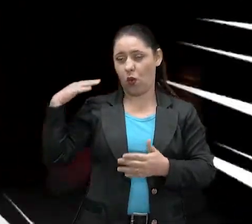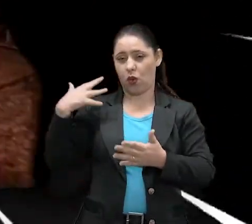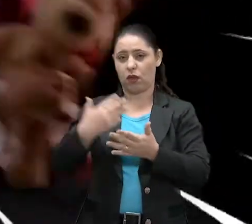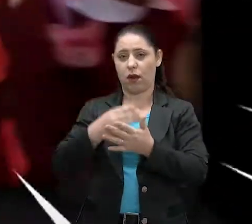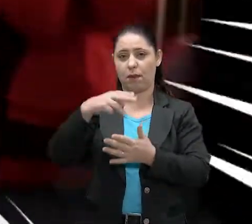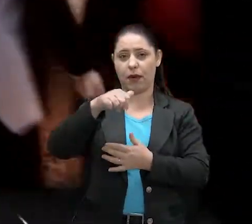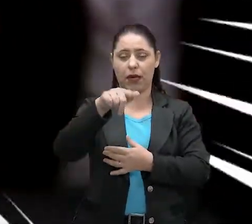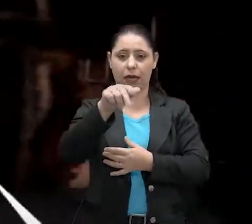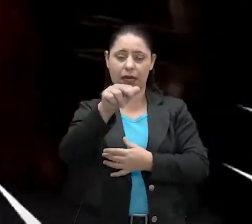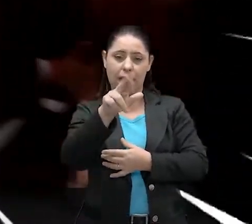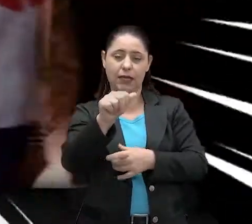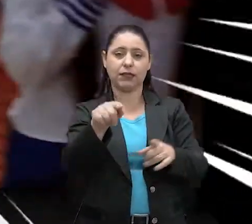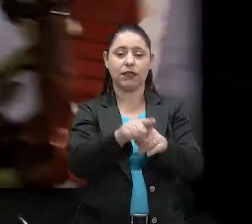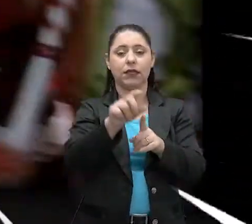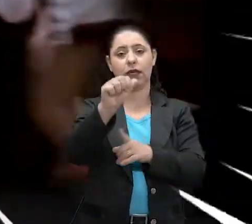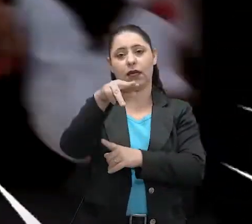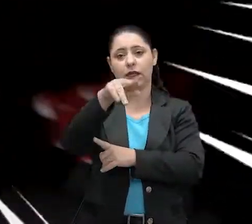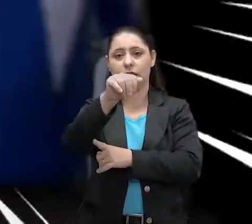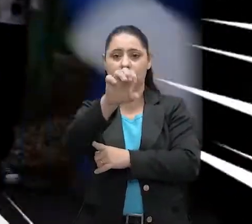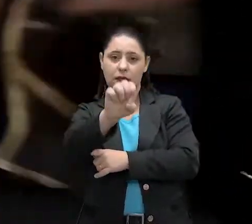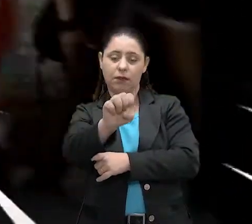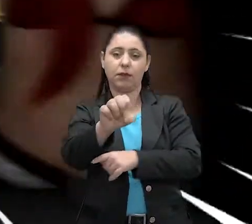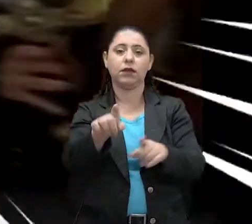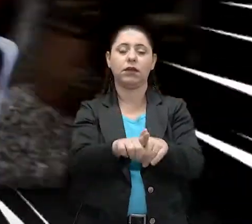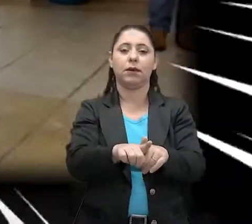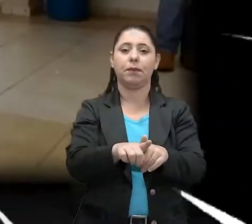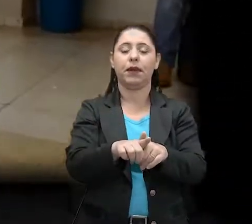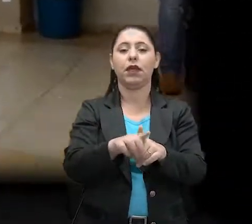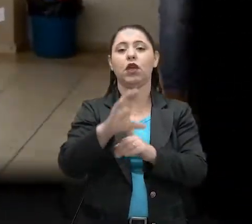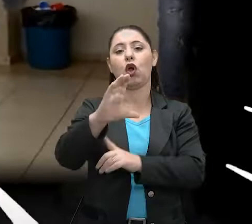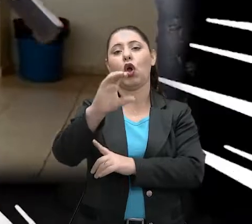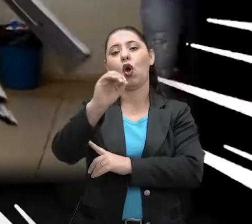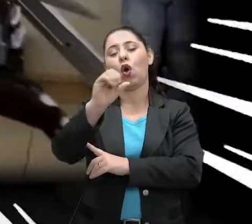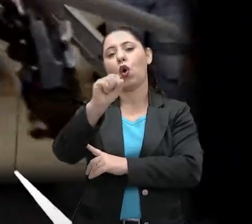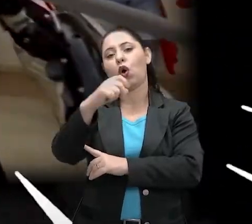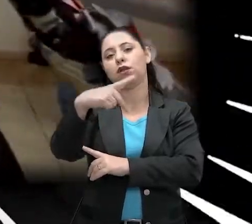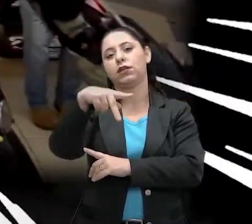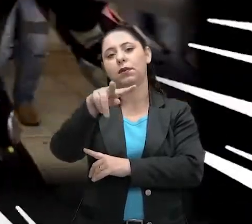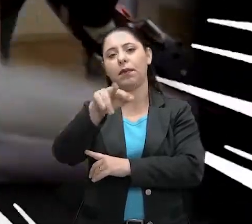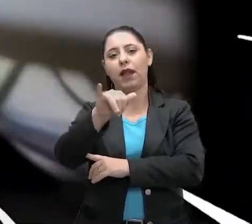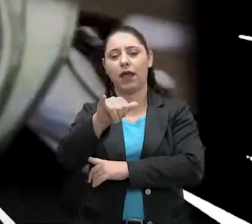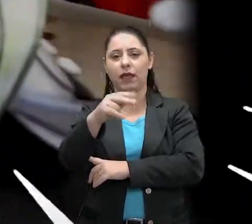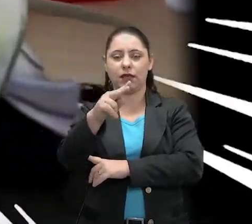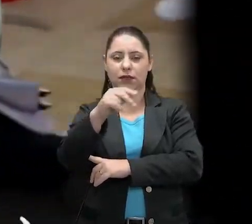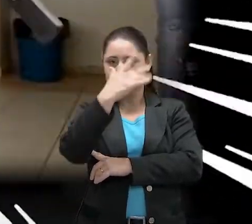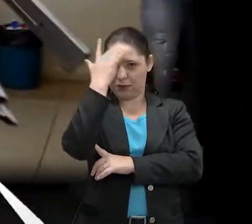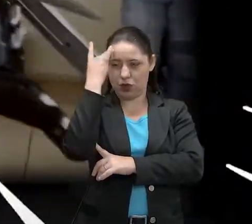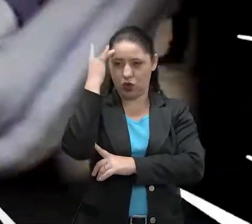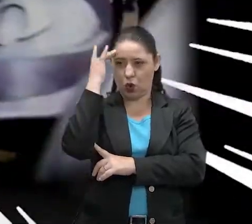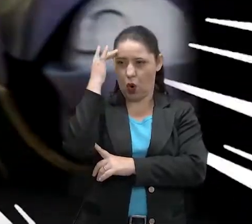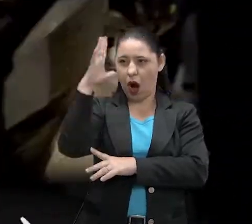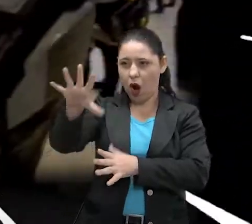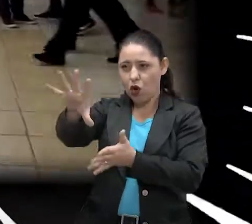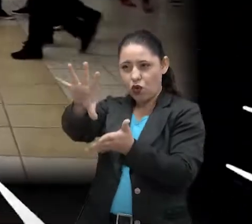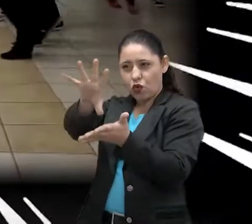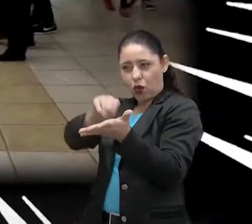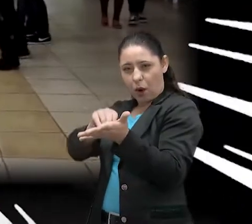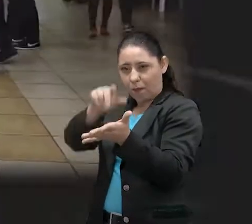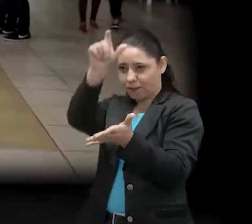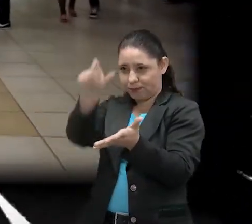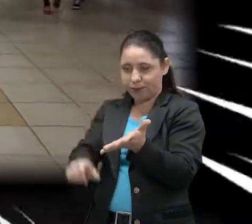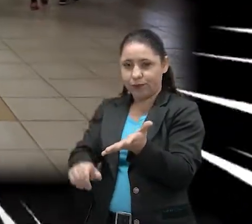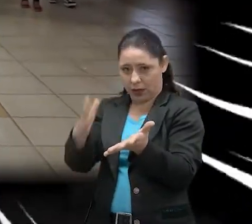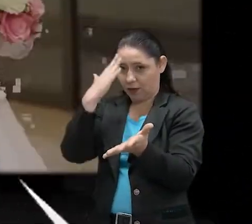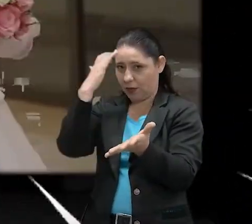A tradição dos mangás e animes também está ligada aos famosos cosplayers, que são aquelas pessoas que se vestem como